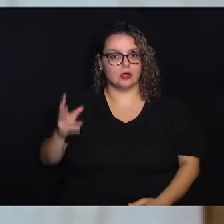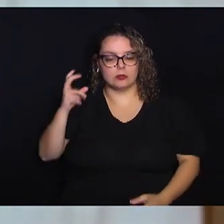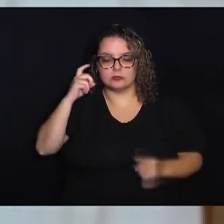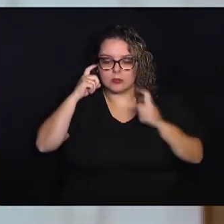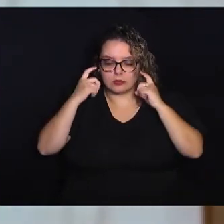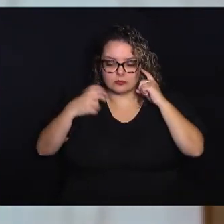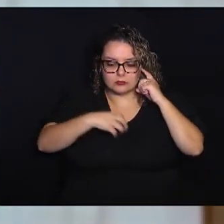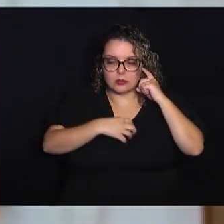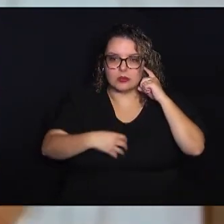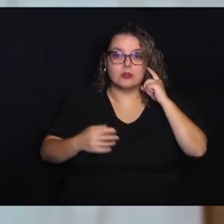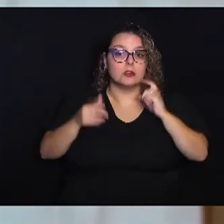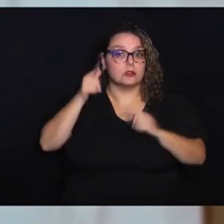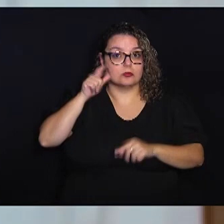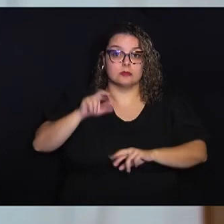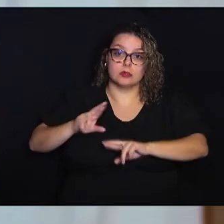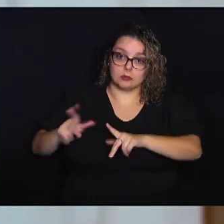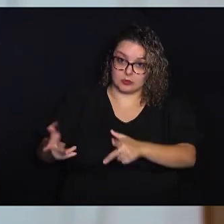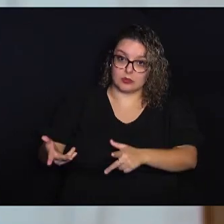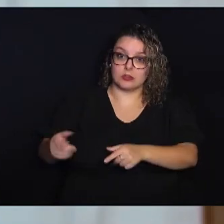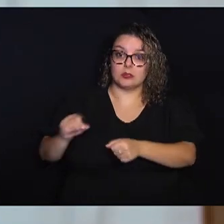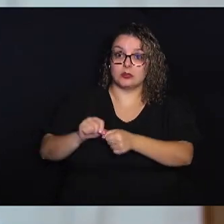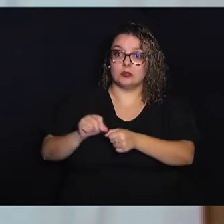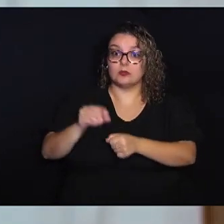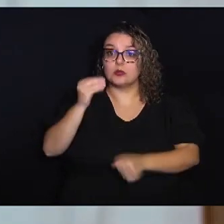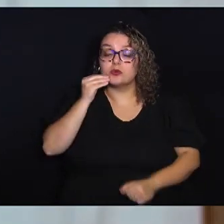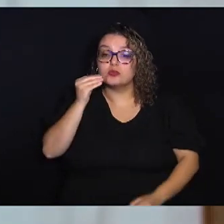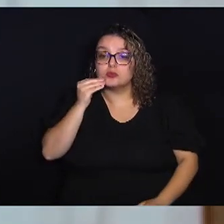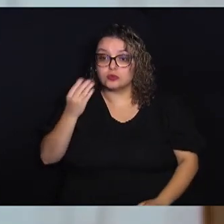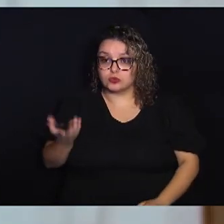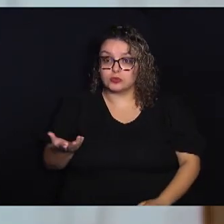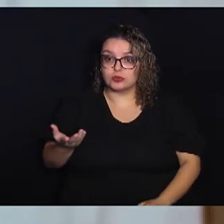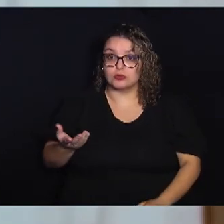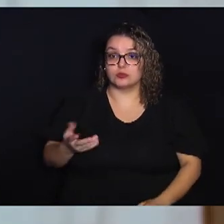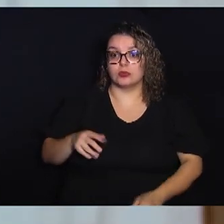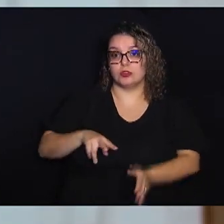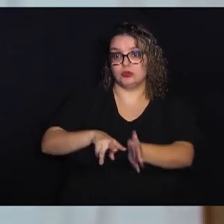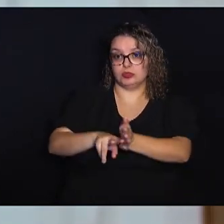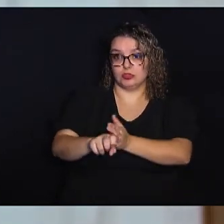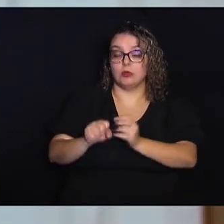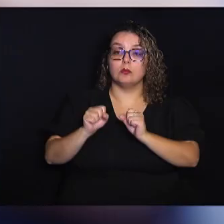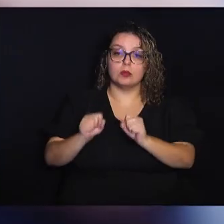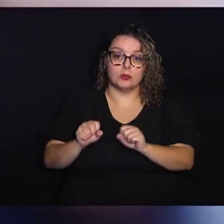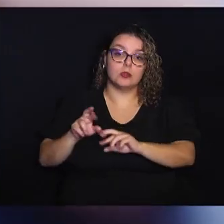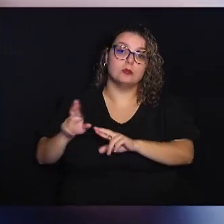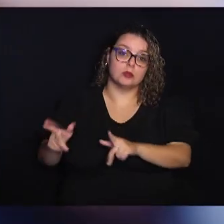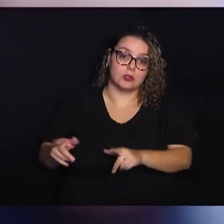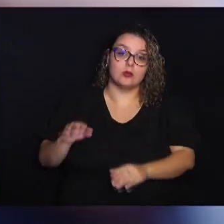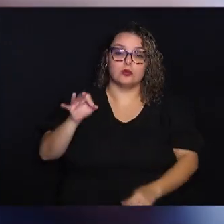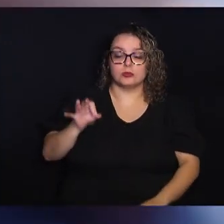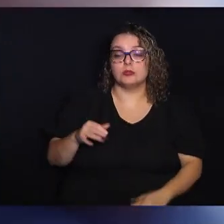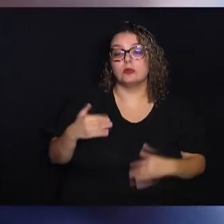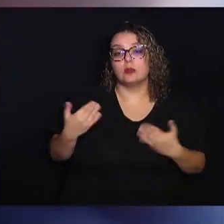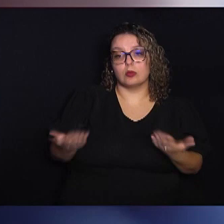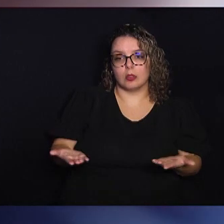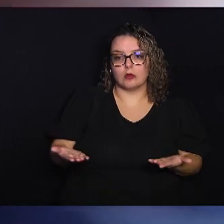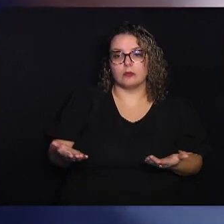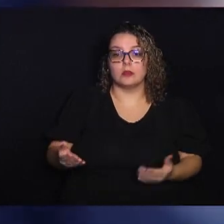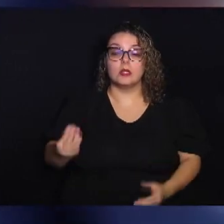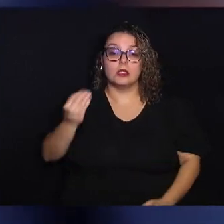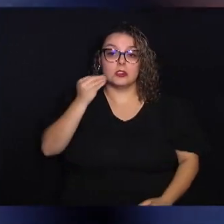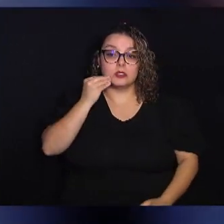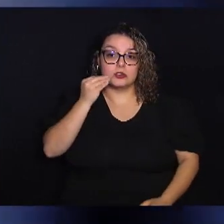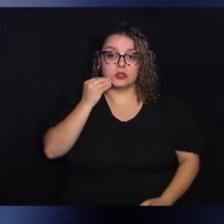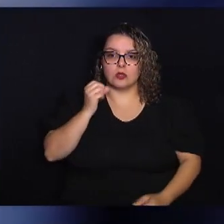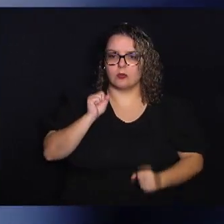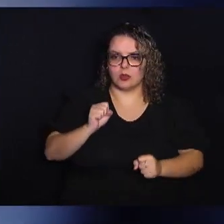e não consegue diferenciar. Então, a gente vai fazer os testes diagnósticos para poder dizer com certeza. Esses testes podem ser